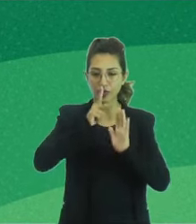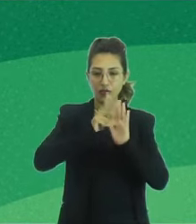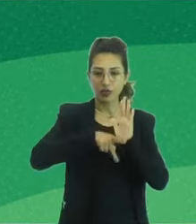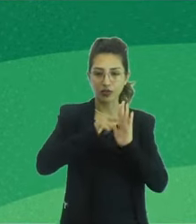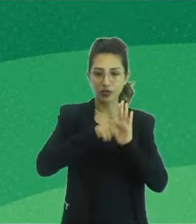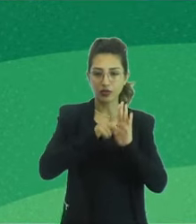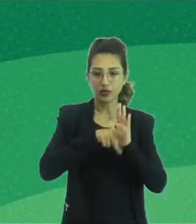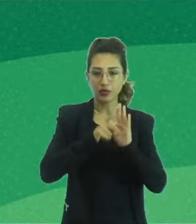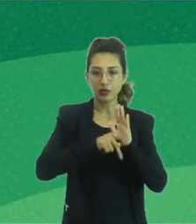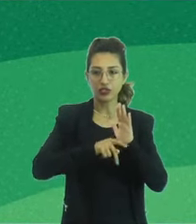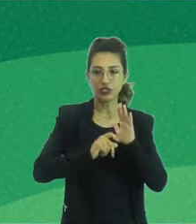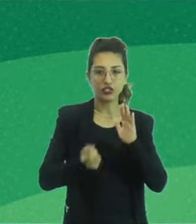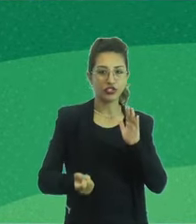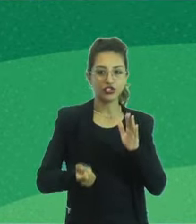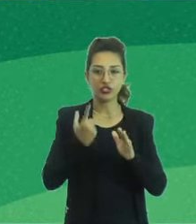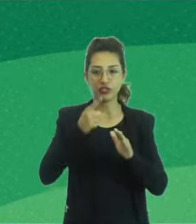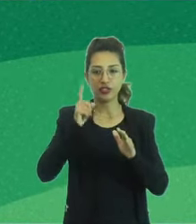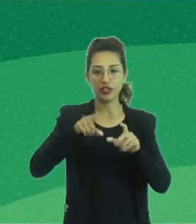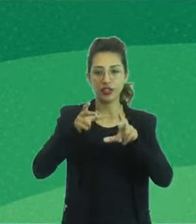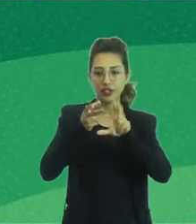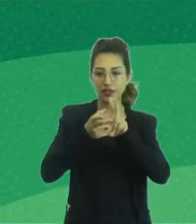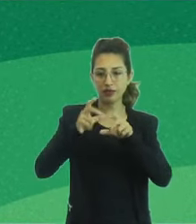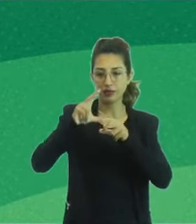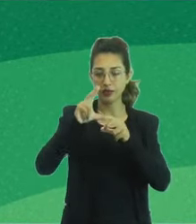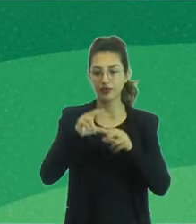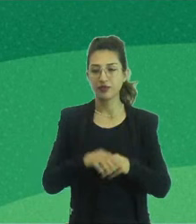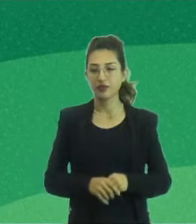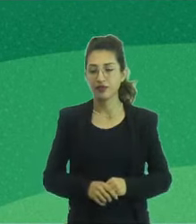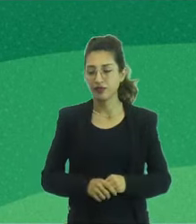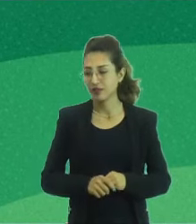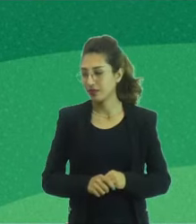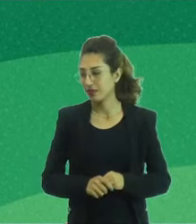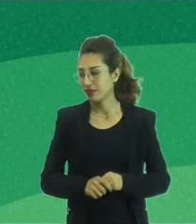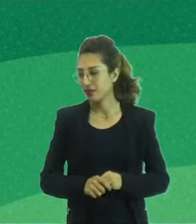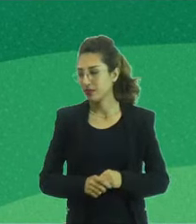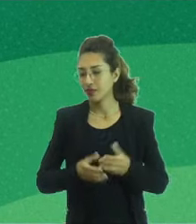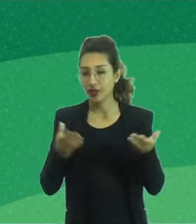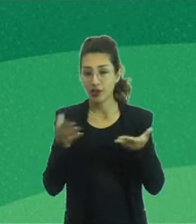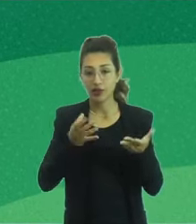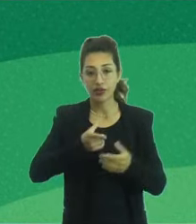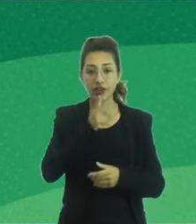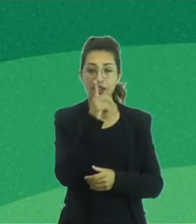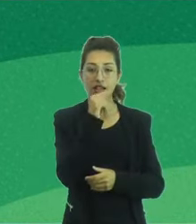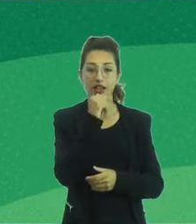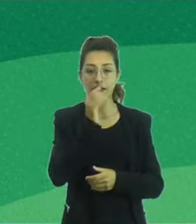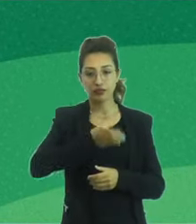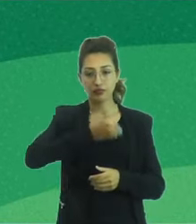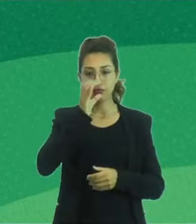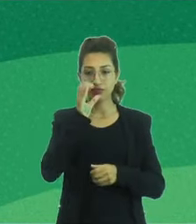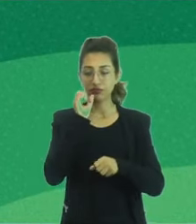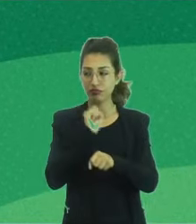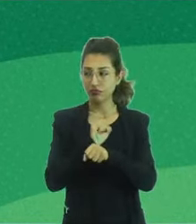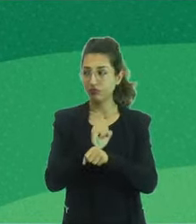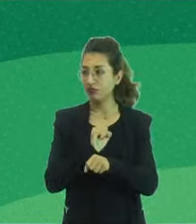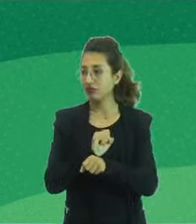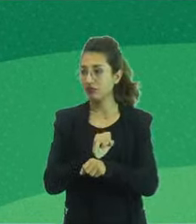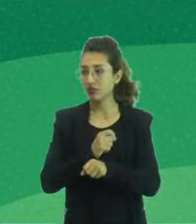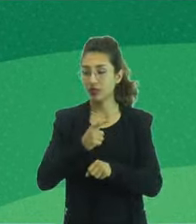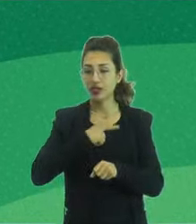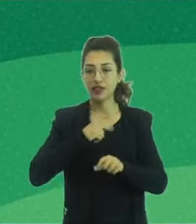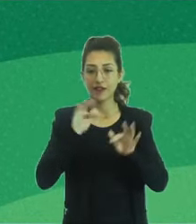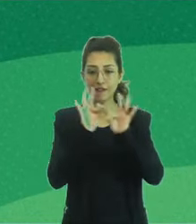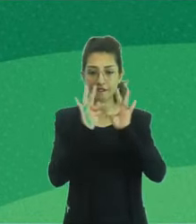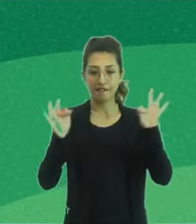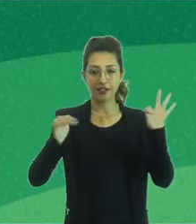estranho que é a Live de Python Vou tomar uma água aqui espera só porque tem uma frase grande